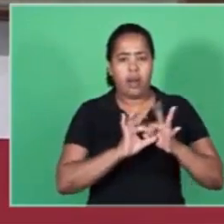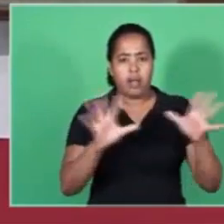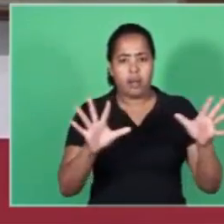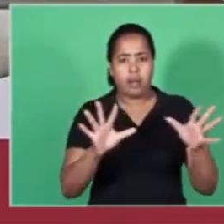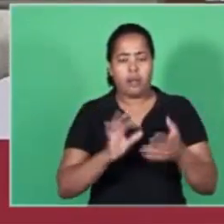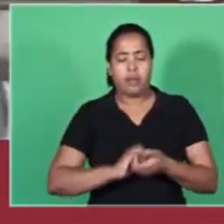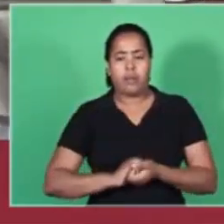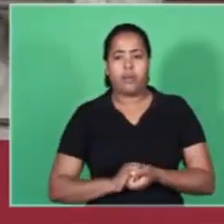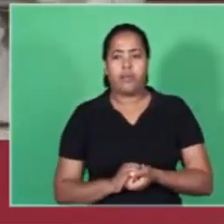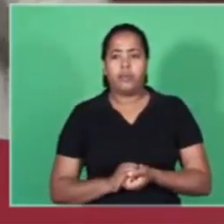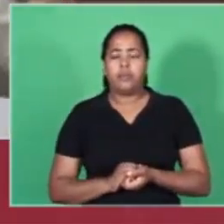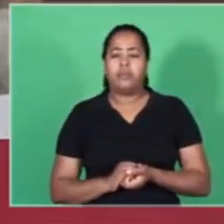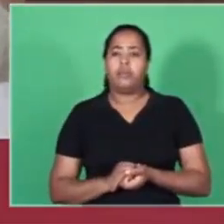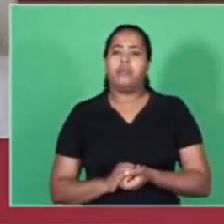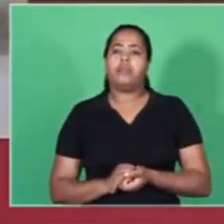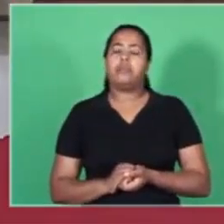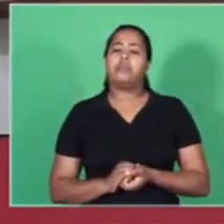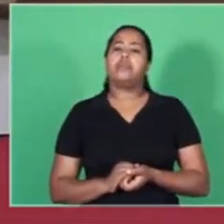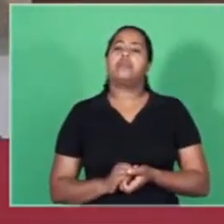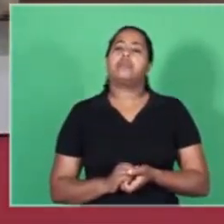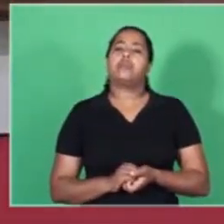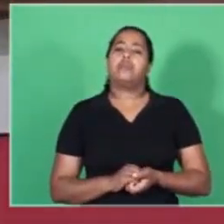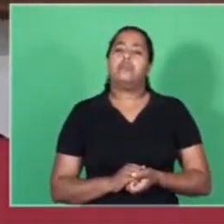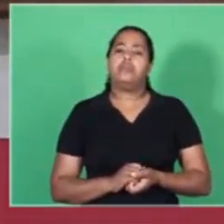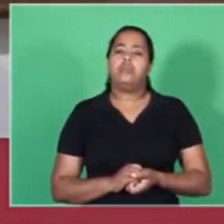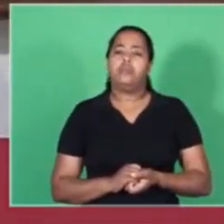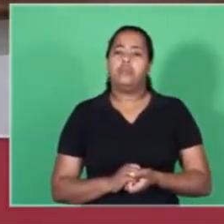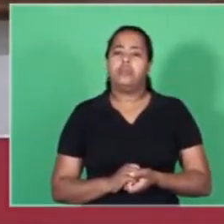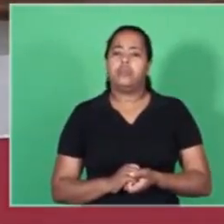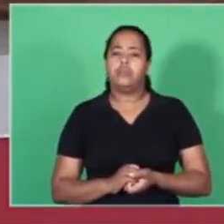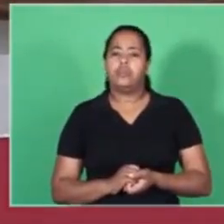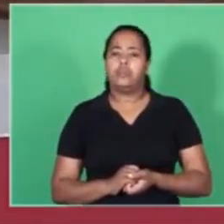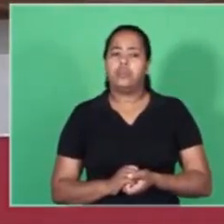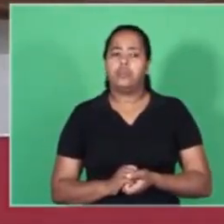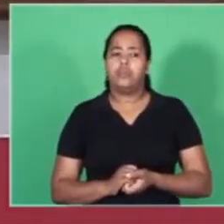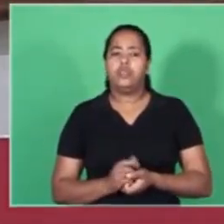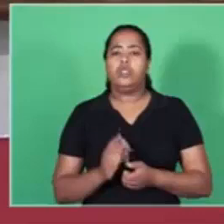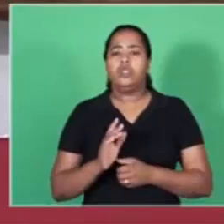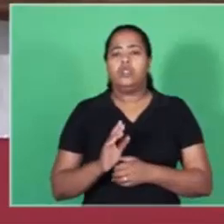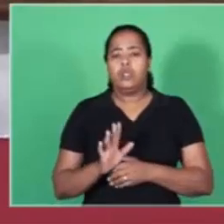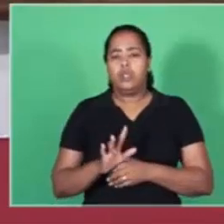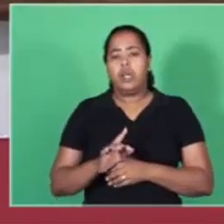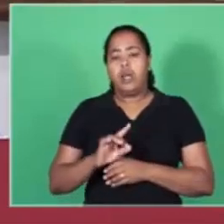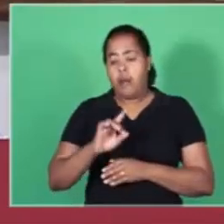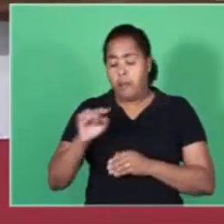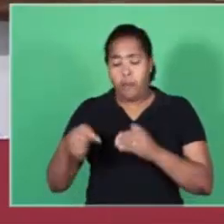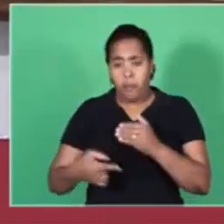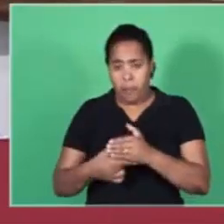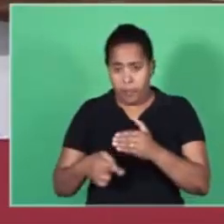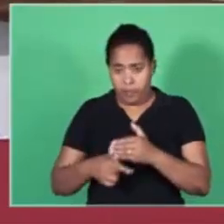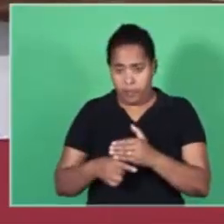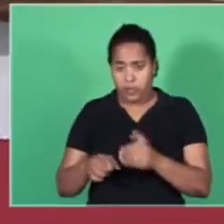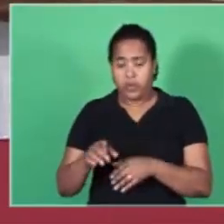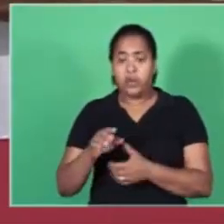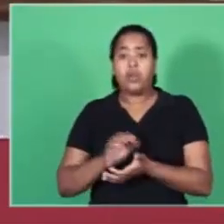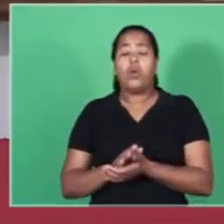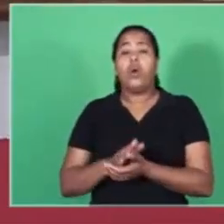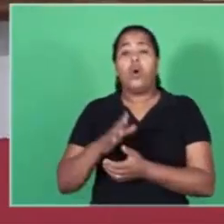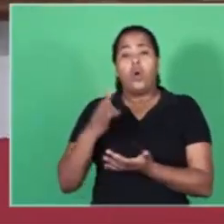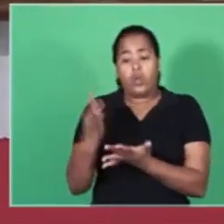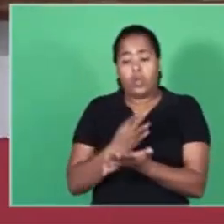Terminando aqui no caso, o grande teólogo do nosso período vem morrer, depois da década de